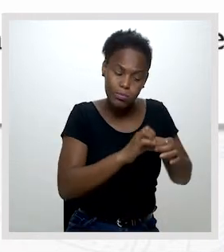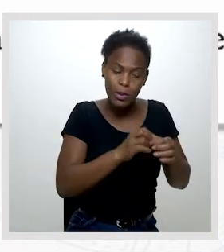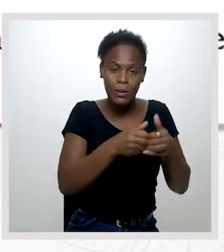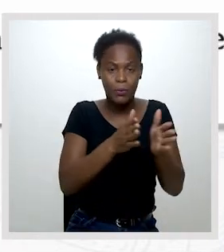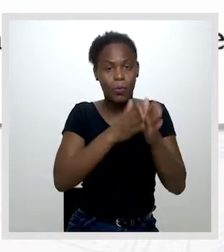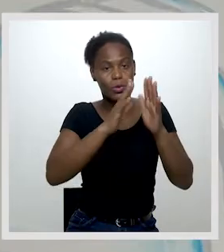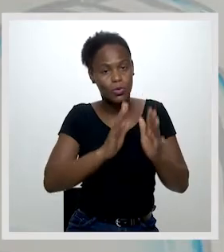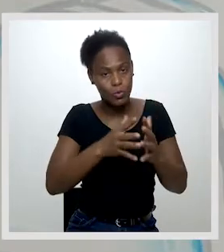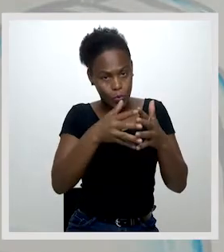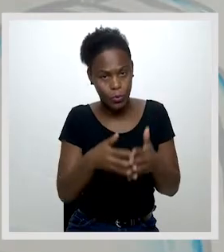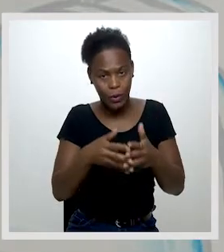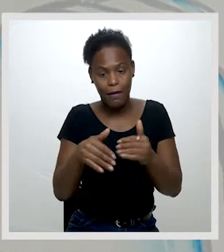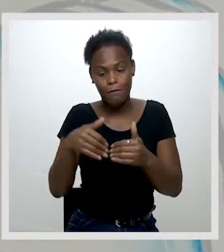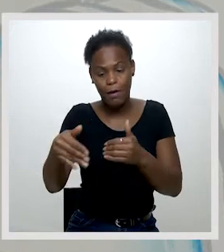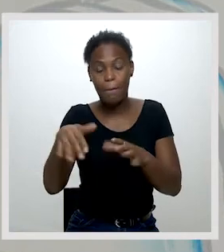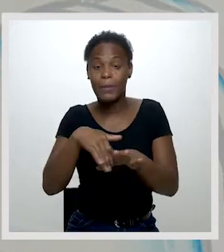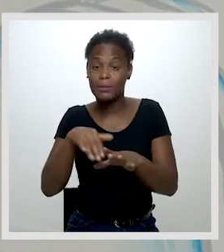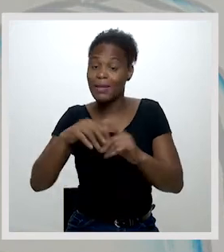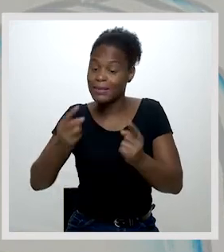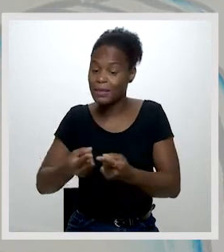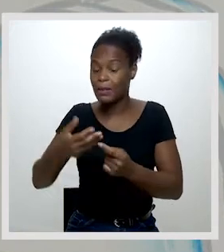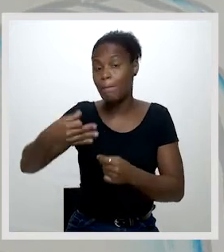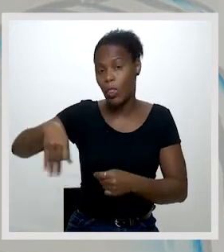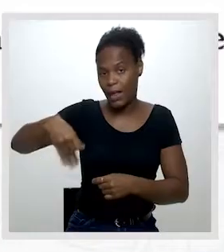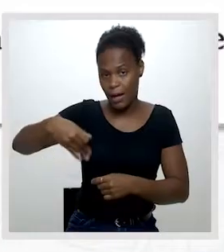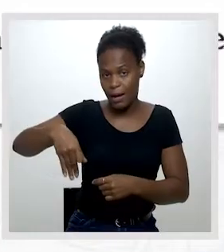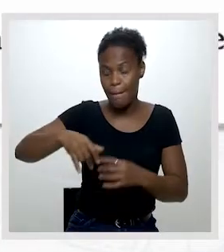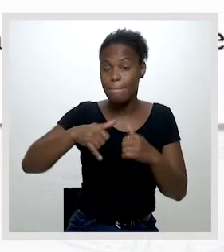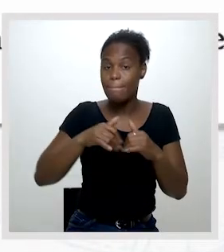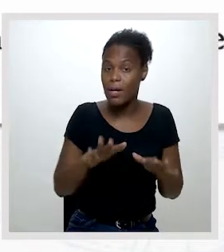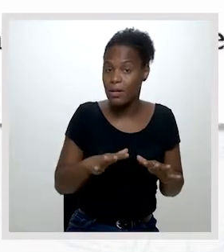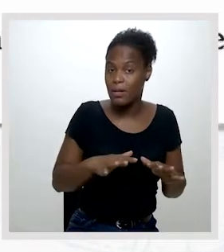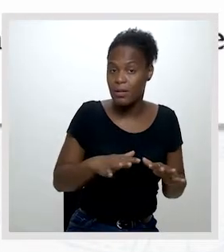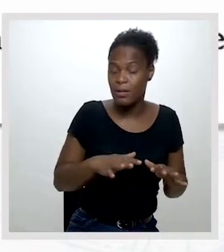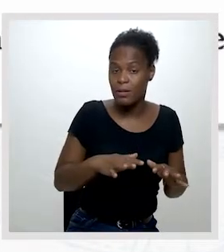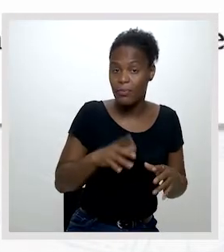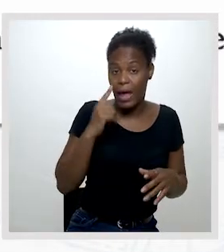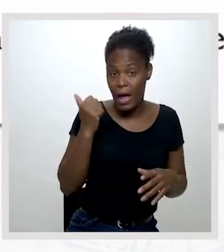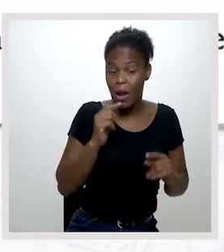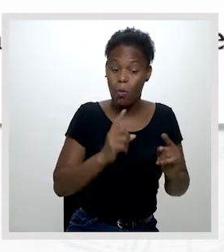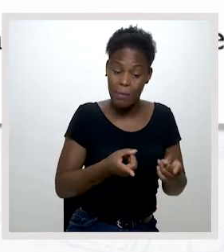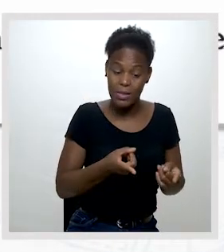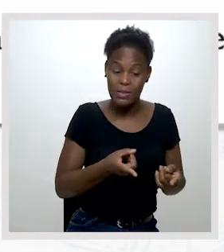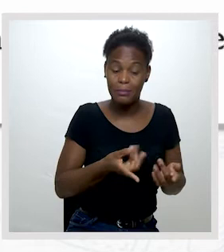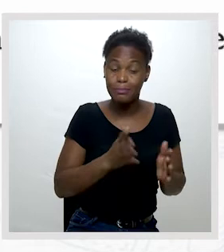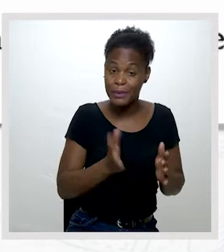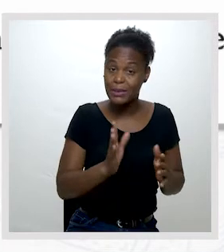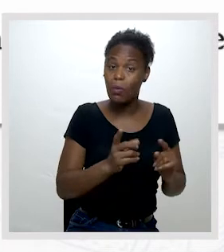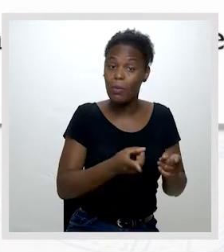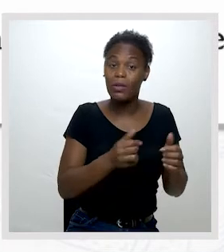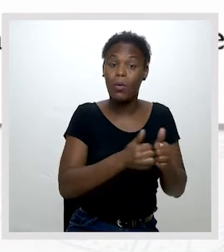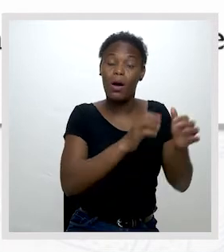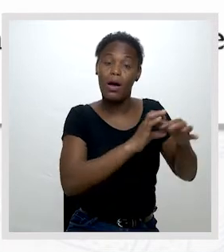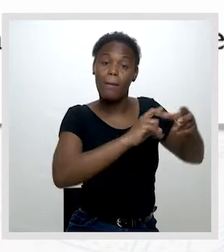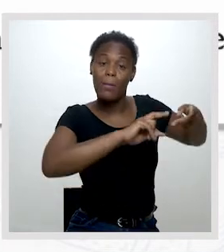que vão participar da síntese proteica. No entanto, ela começa precisamente com a molécula do